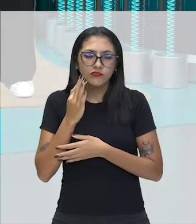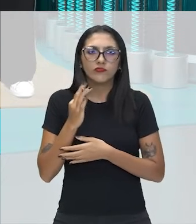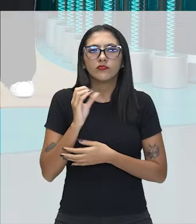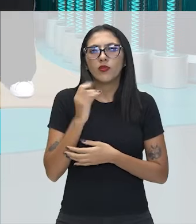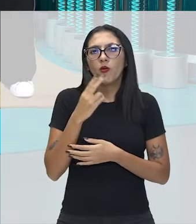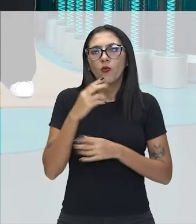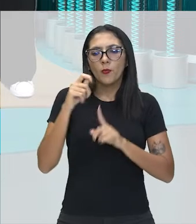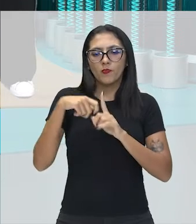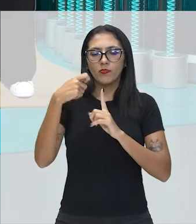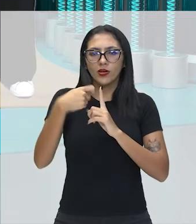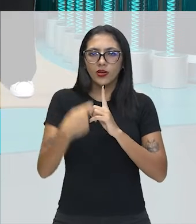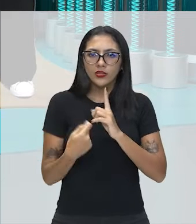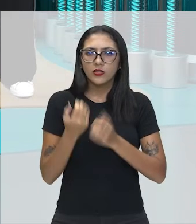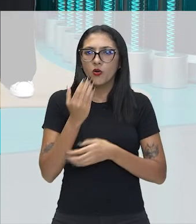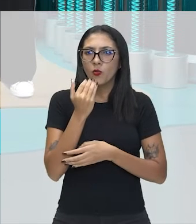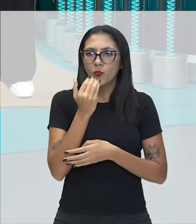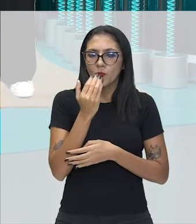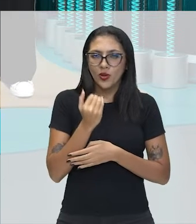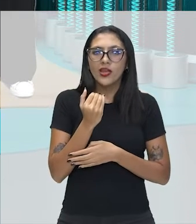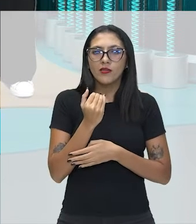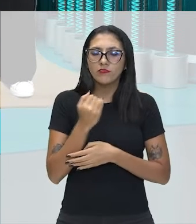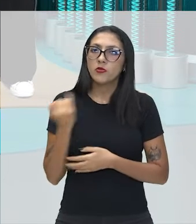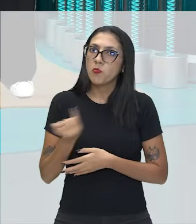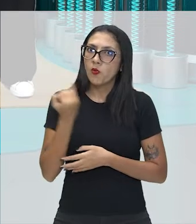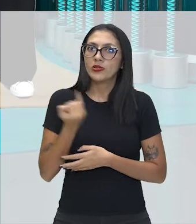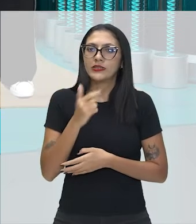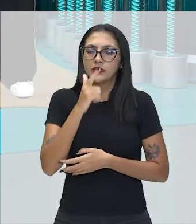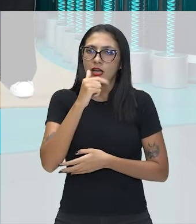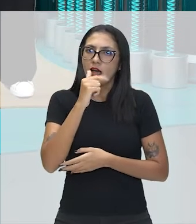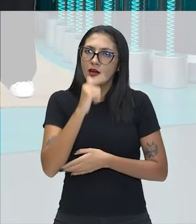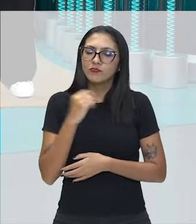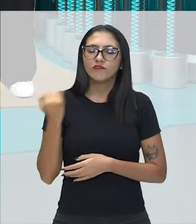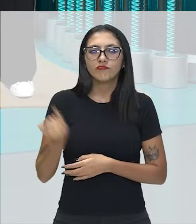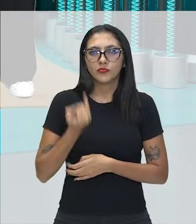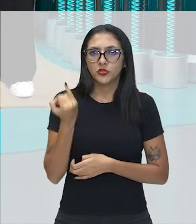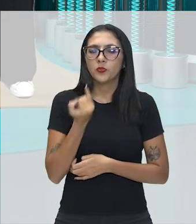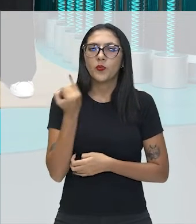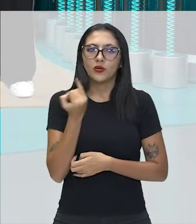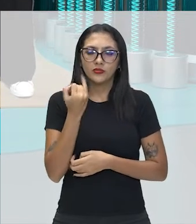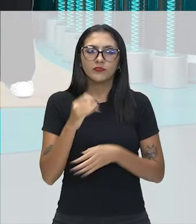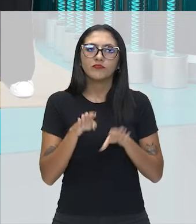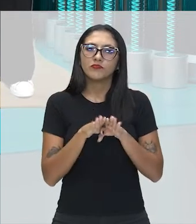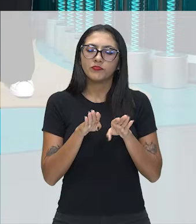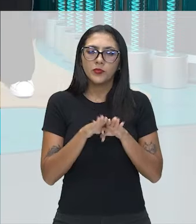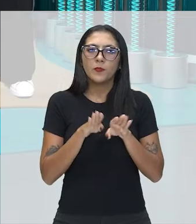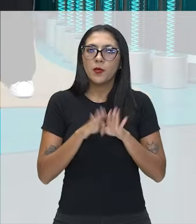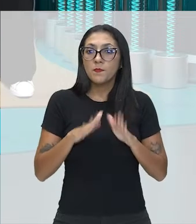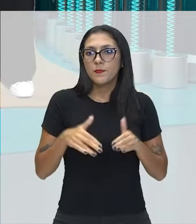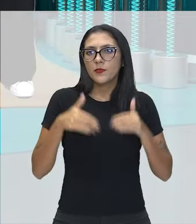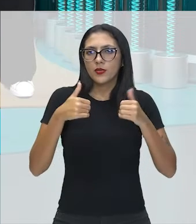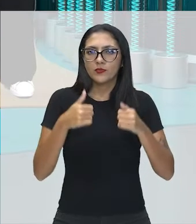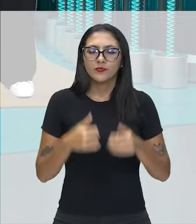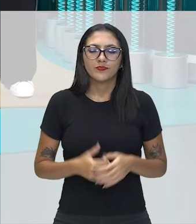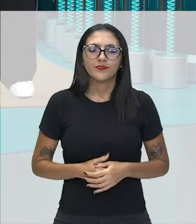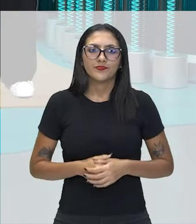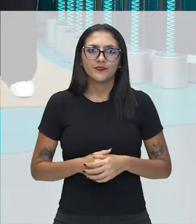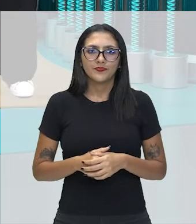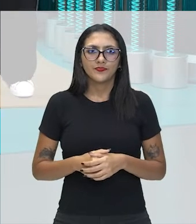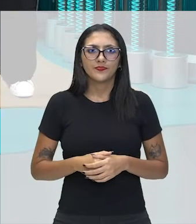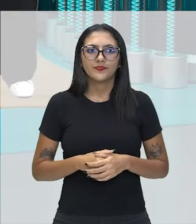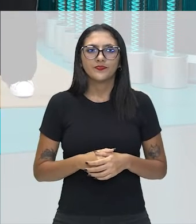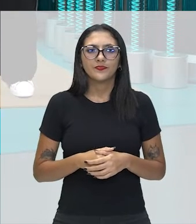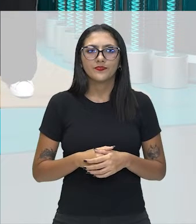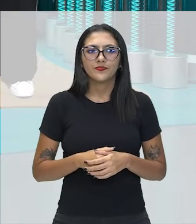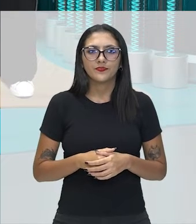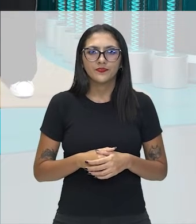Tome água se não tiver nada, toma água, que aí o seu músculo ele também vai atuar nesse relaxamento. Prosseguindo